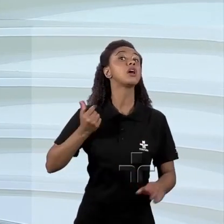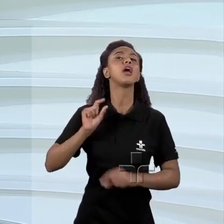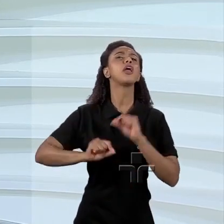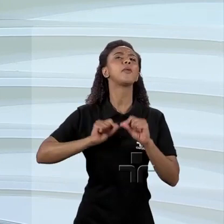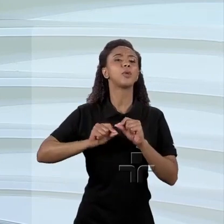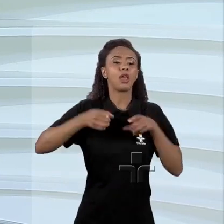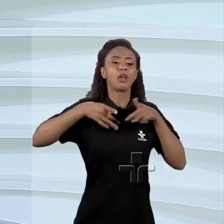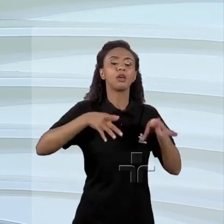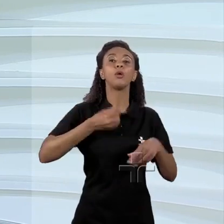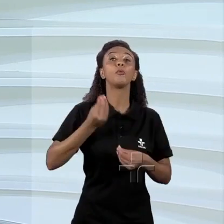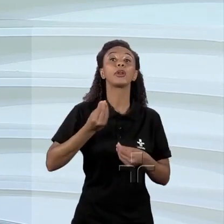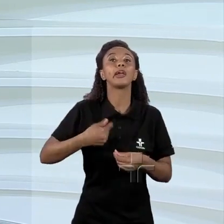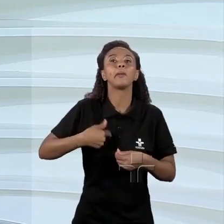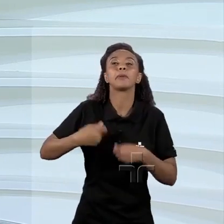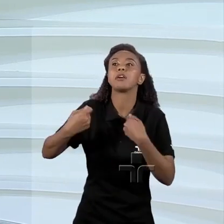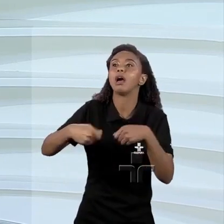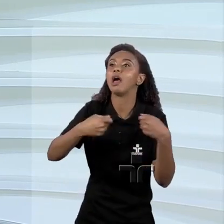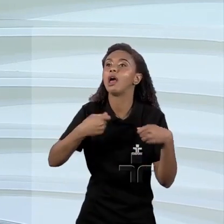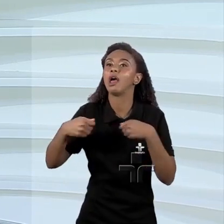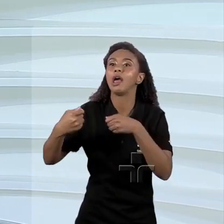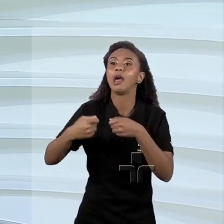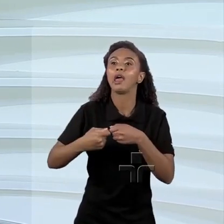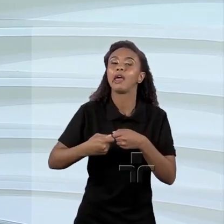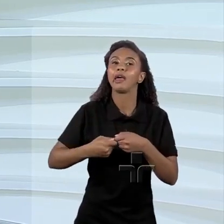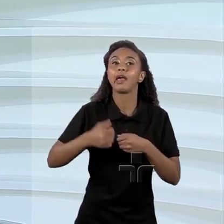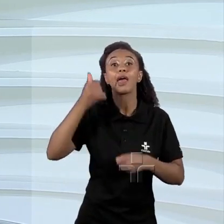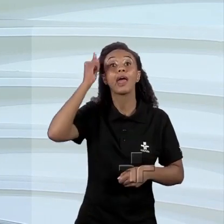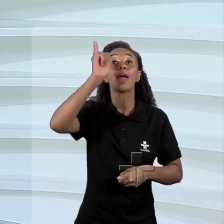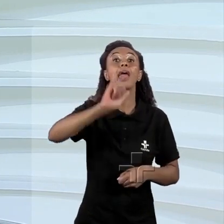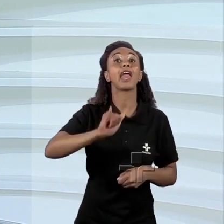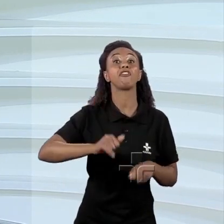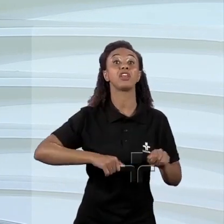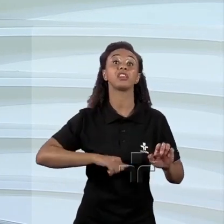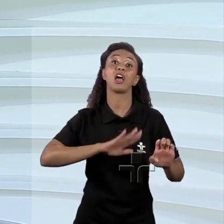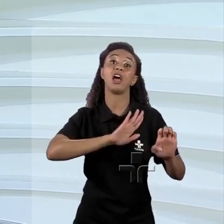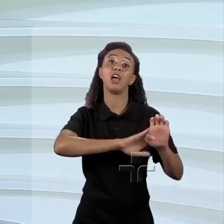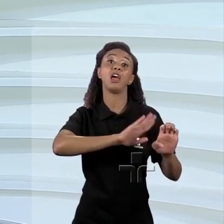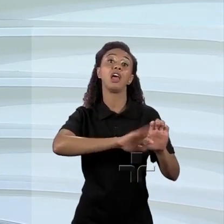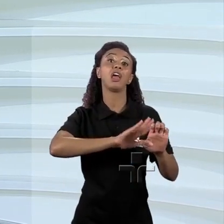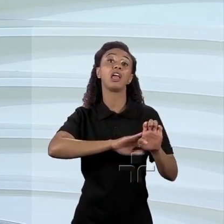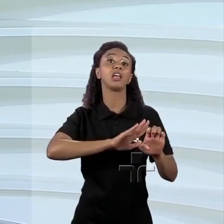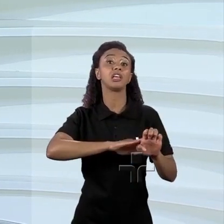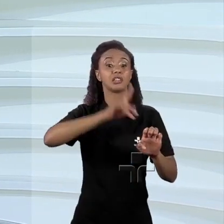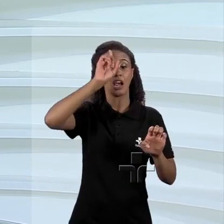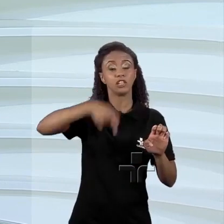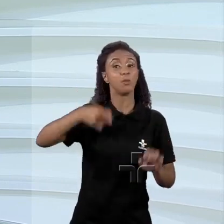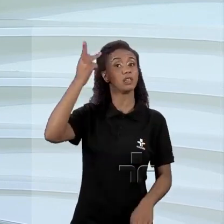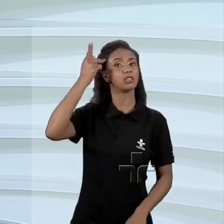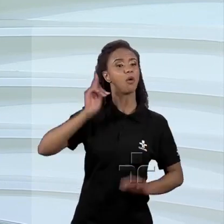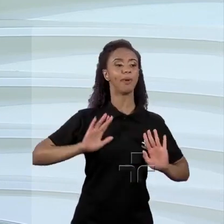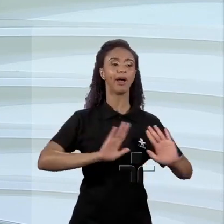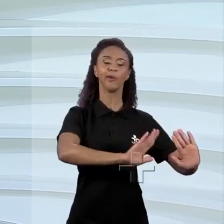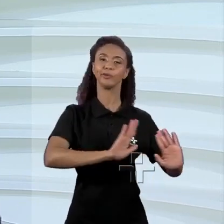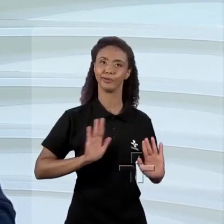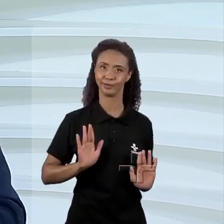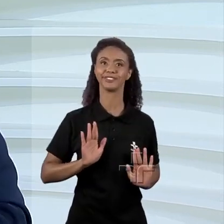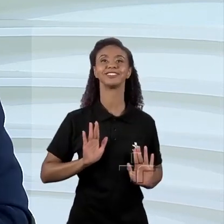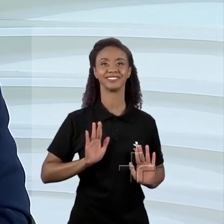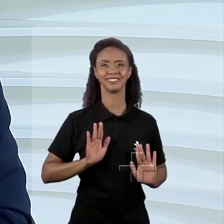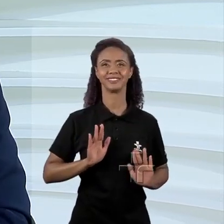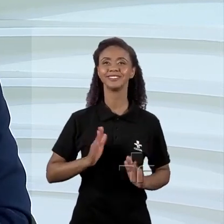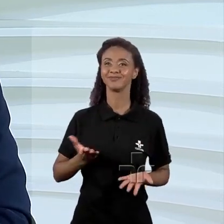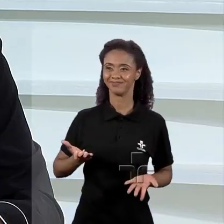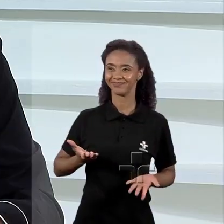atender uma necessidade para não ter um esquerdista comandando o Estado de São Paulo. Por que Esta foi a minha decisão. Candidatura